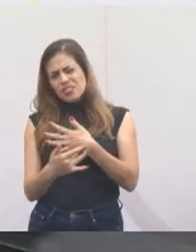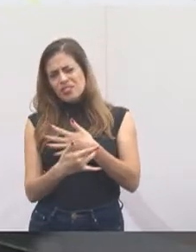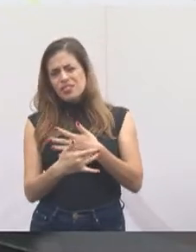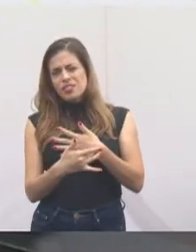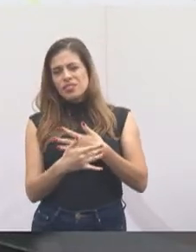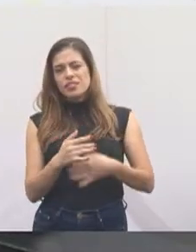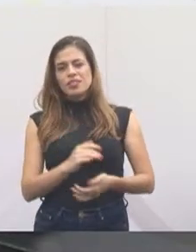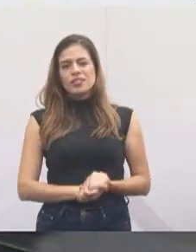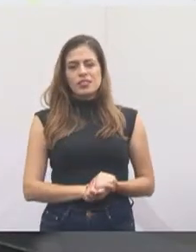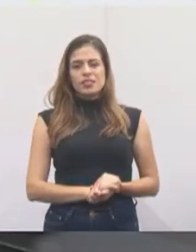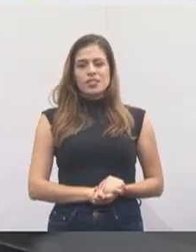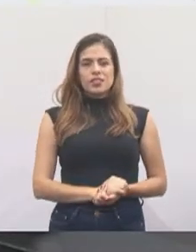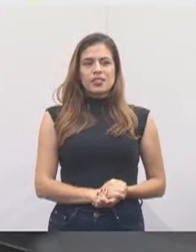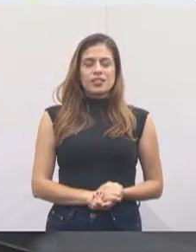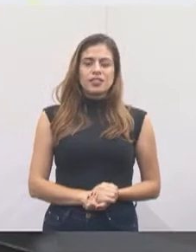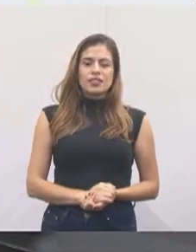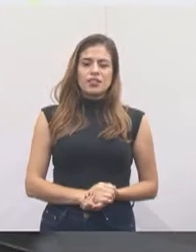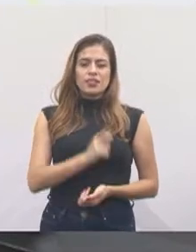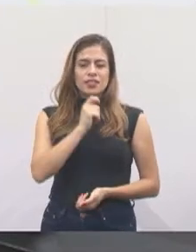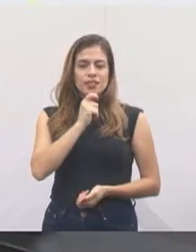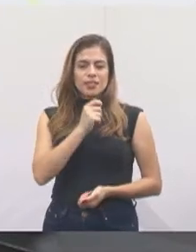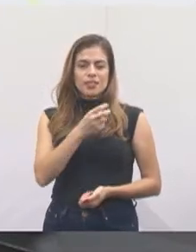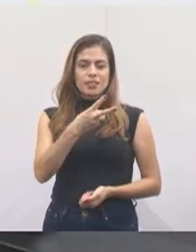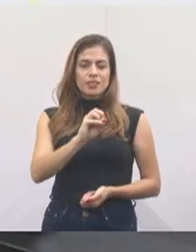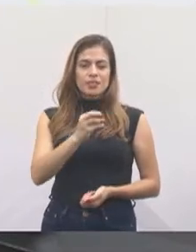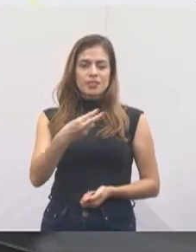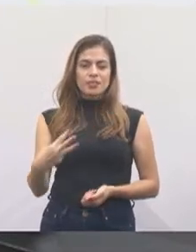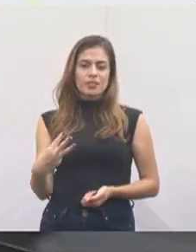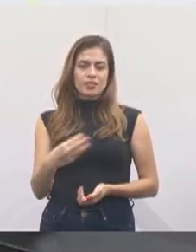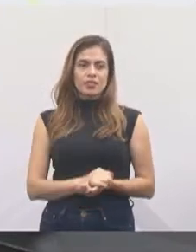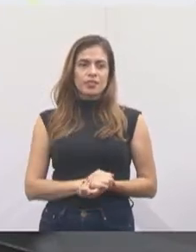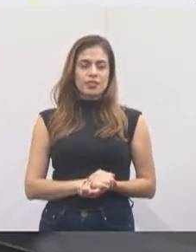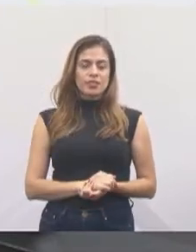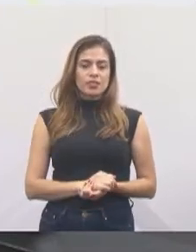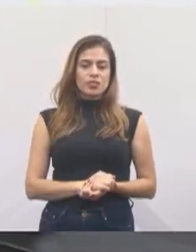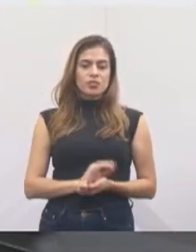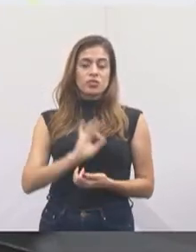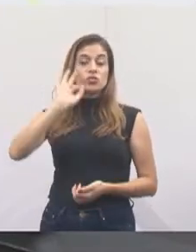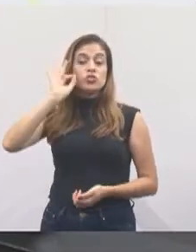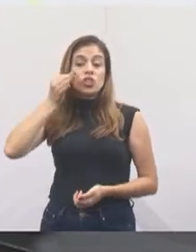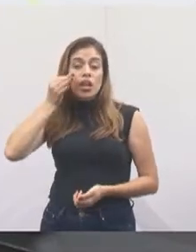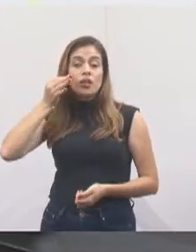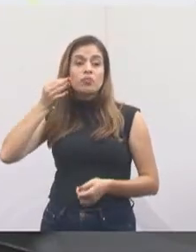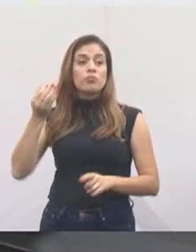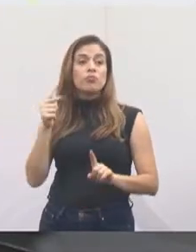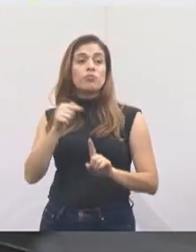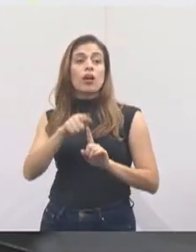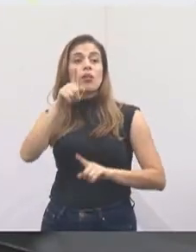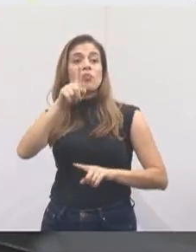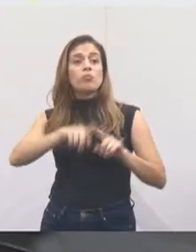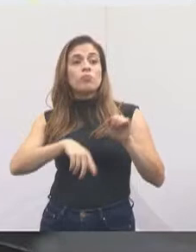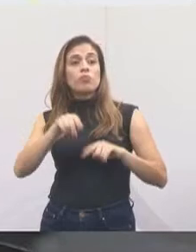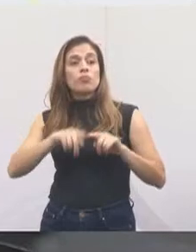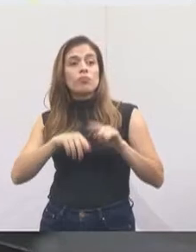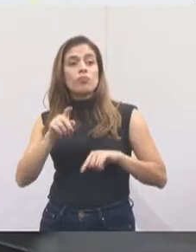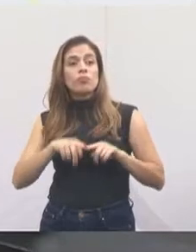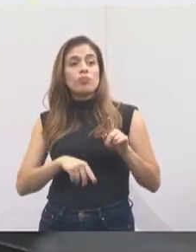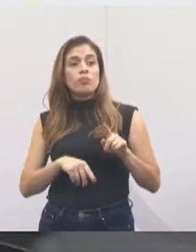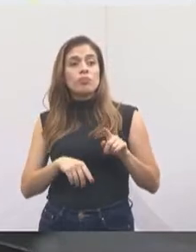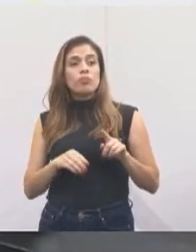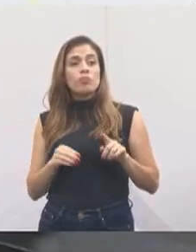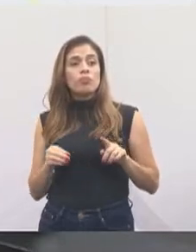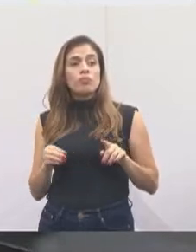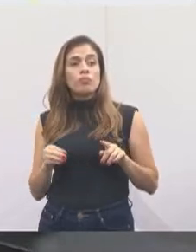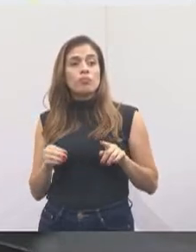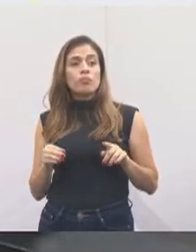posto isso estimamos que ainda em 2003 já temos definido o procedimento adotado e a